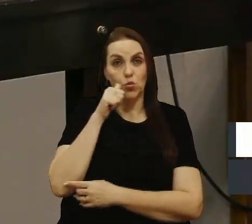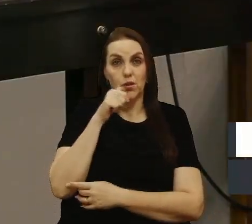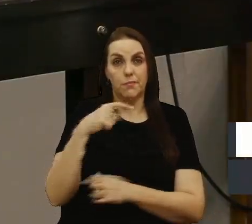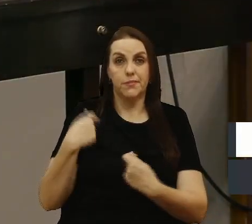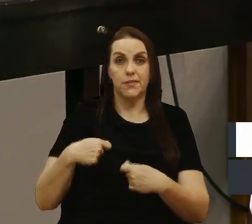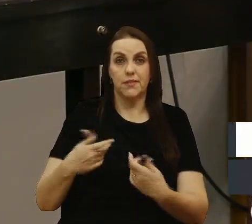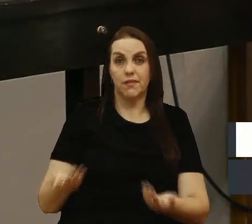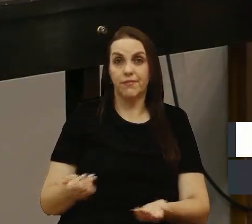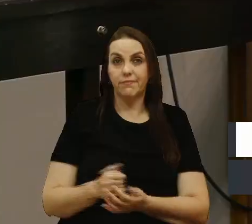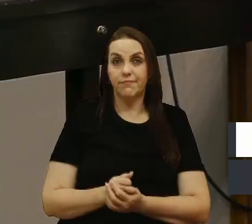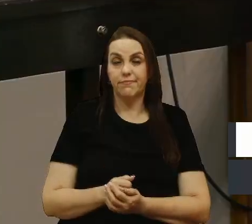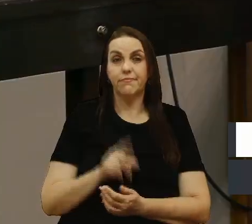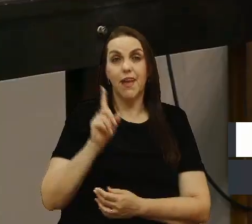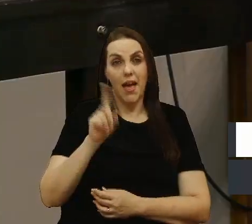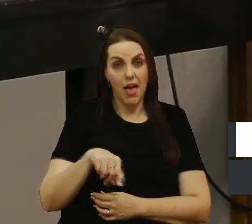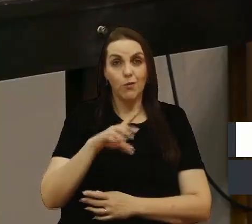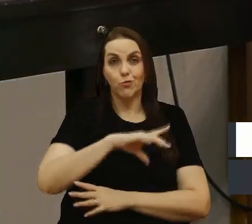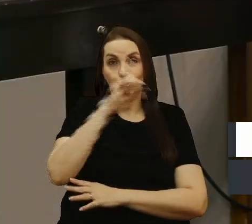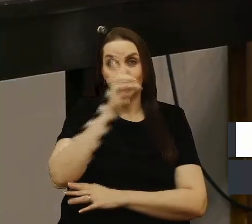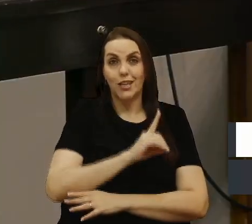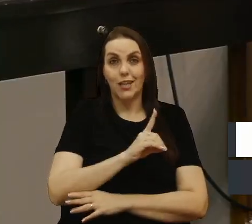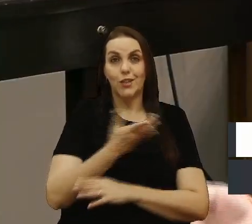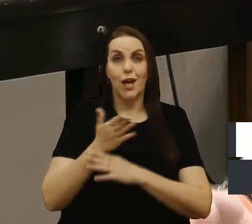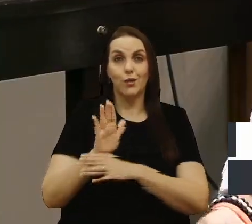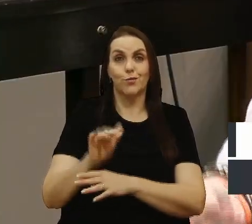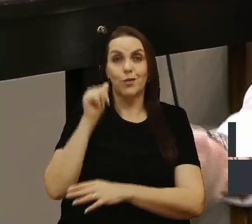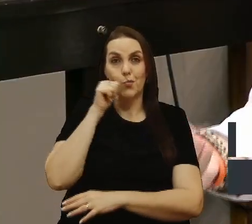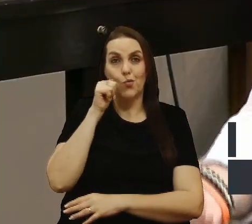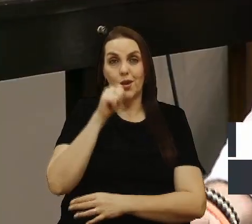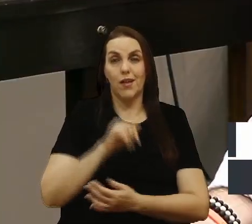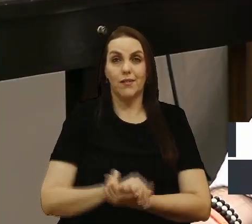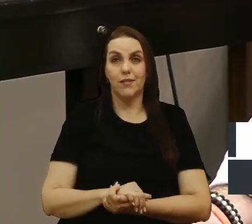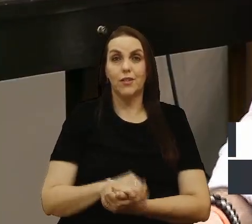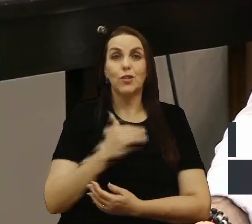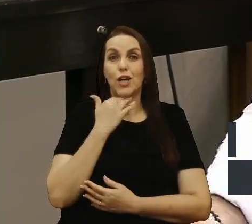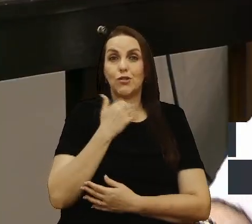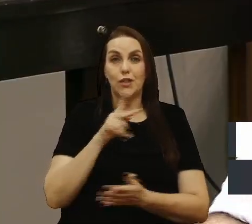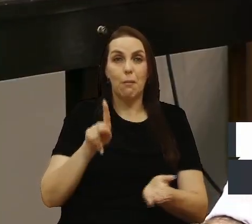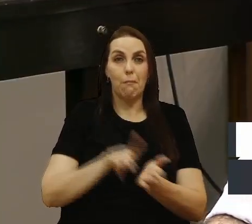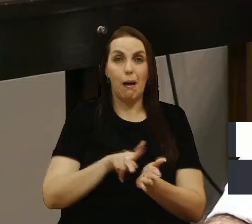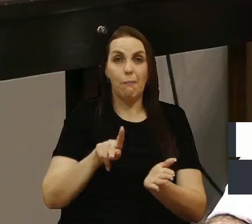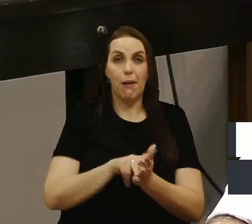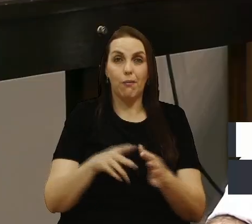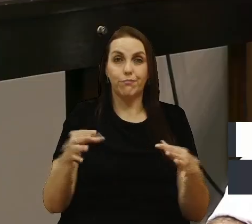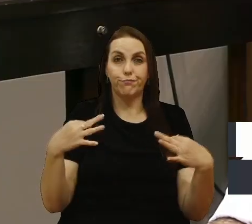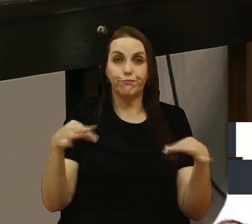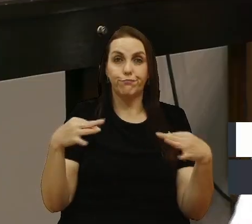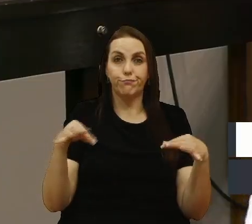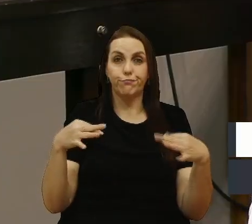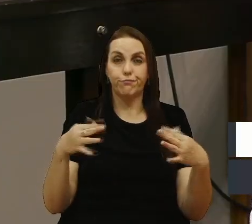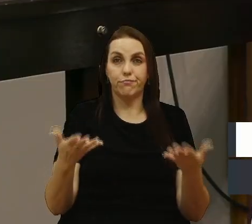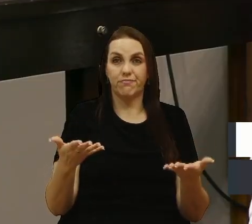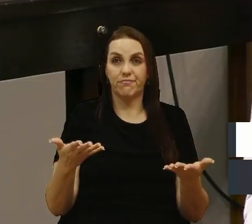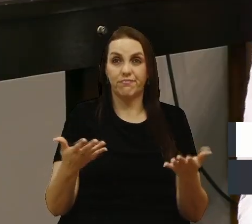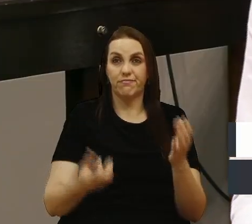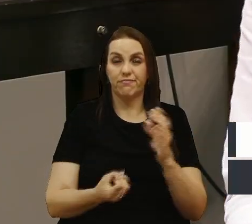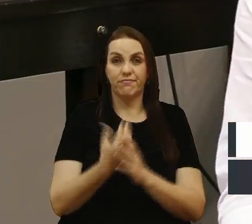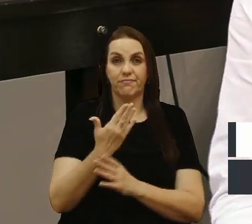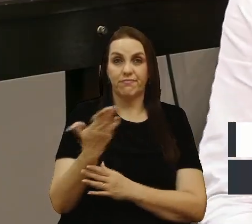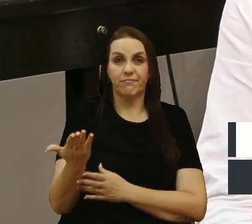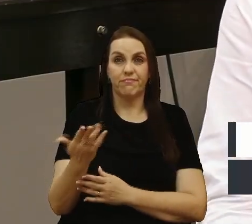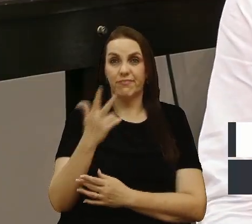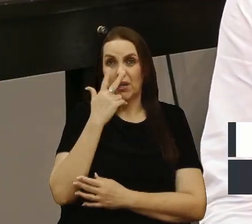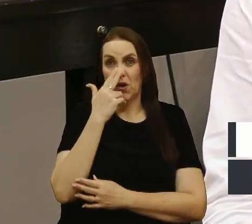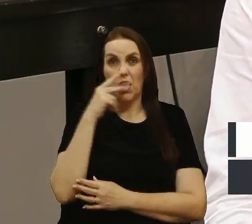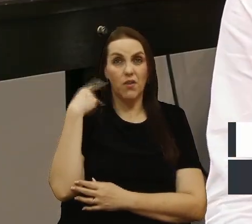forças, isso sim vai ser um direito e vai estar ajudando a mulher. Não um pedaço de papel, que mais um pedaço de papel vai ser criado. Igual, vereadora